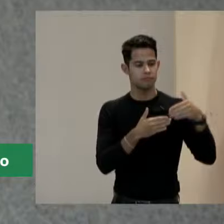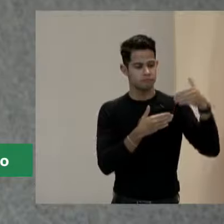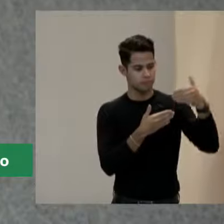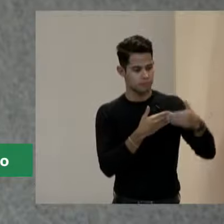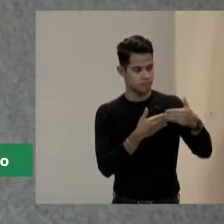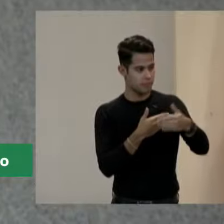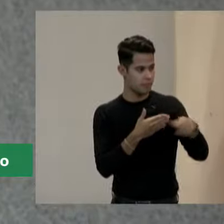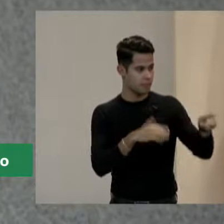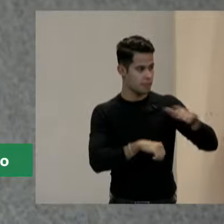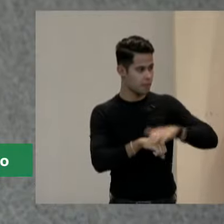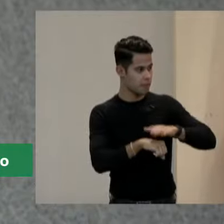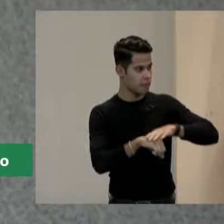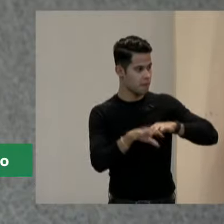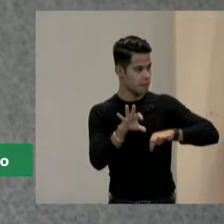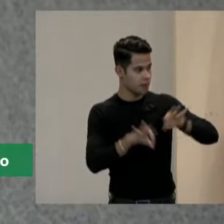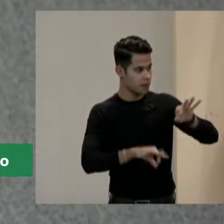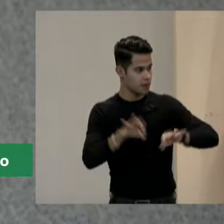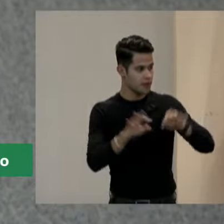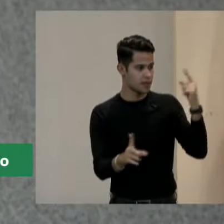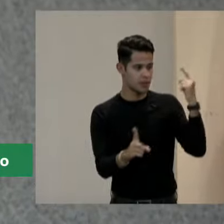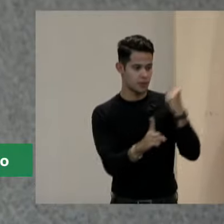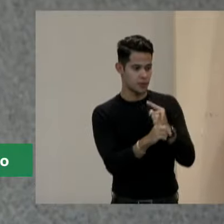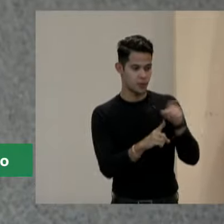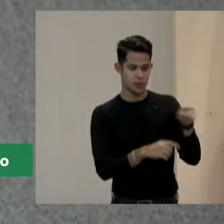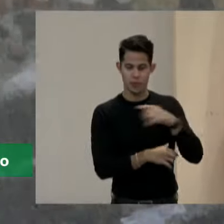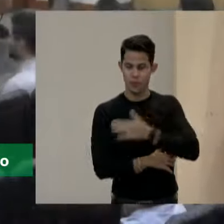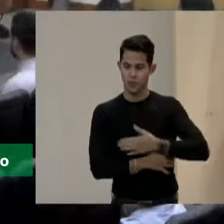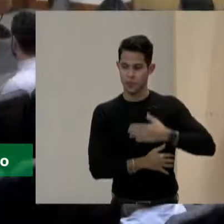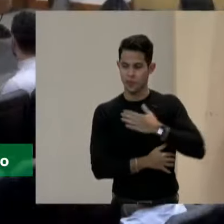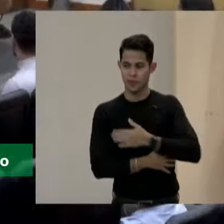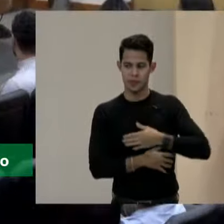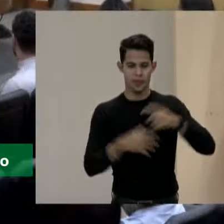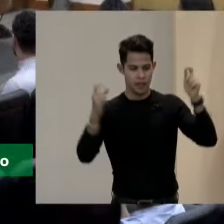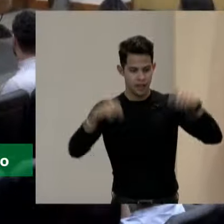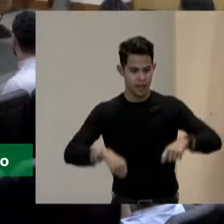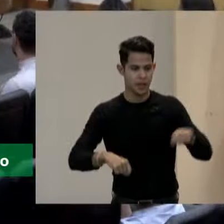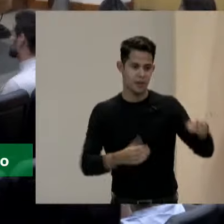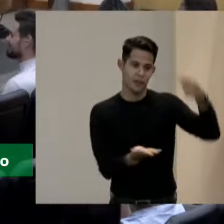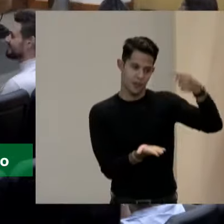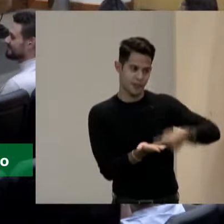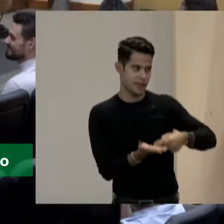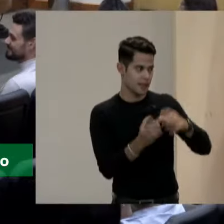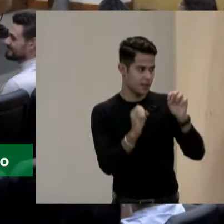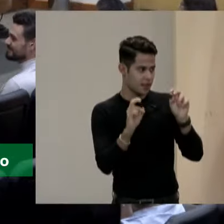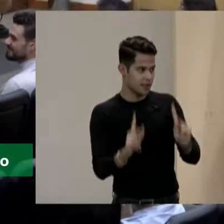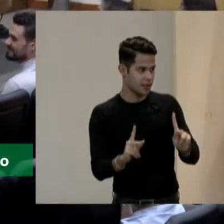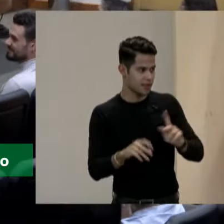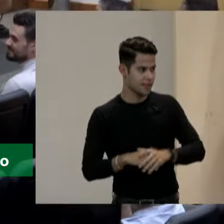que ele é mestre em organizar, né, gente? O Guilherme tem uma capacidade que vamos combinar, né?